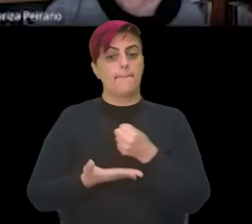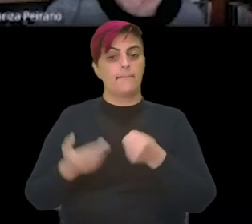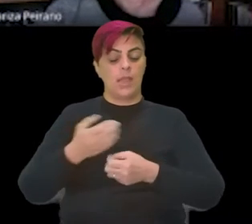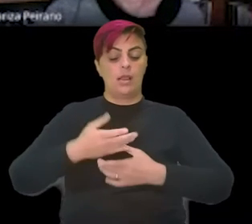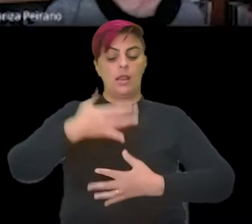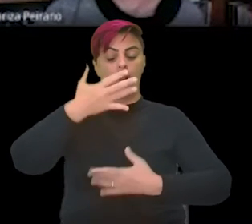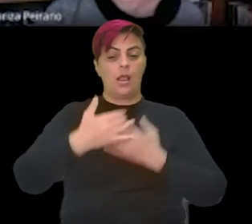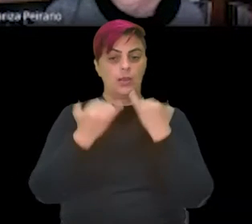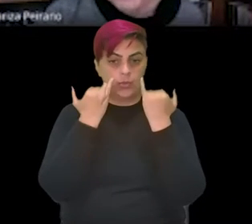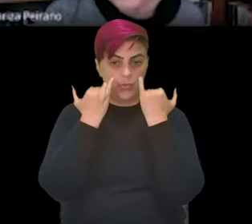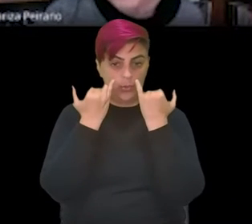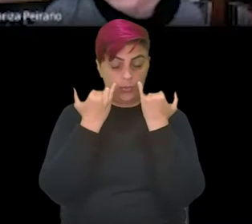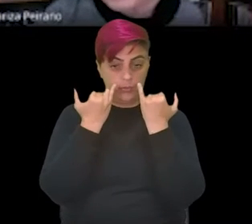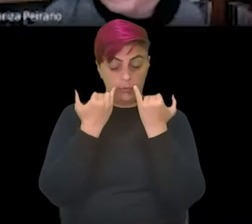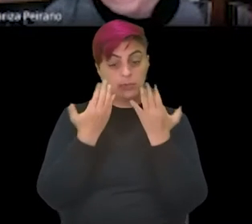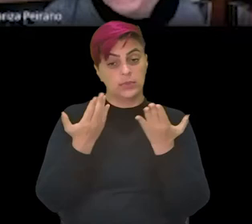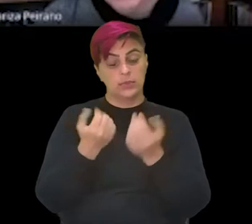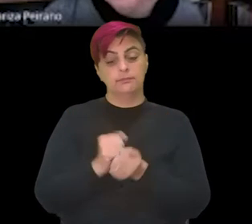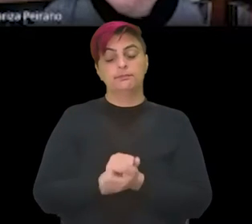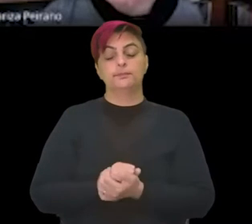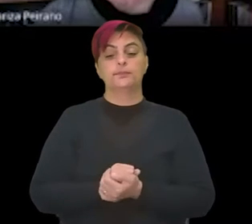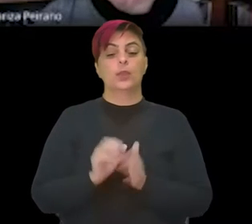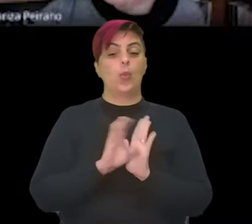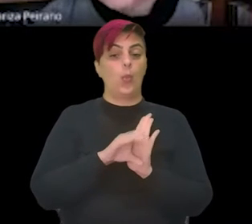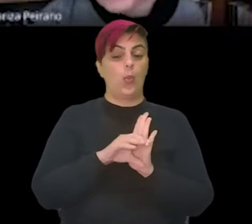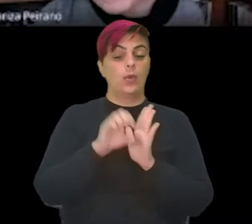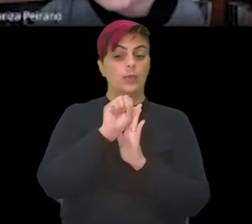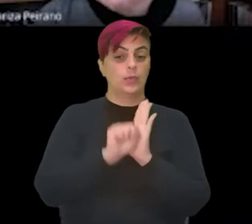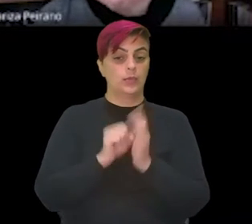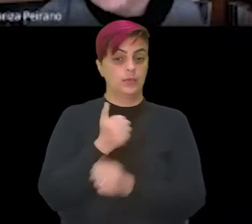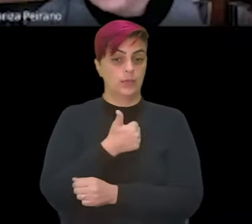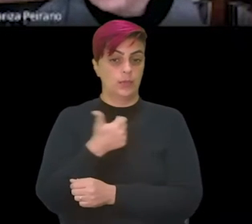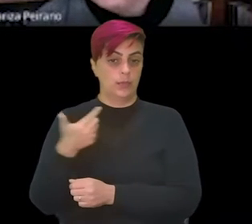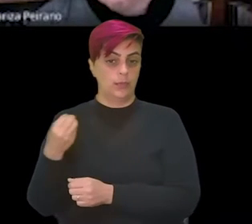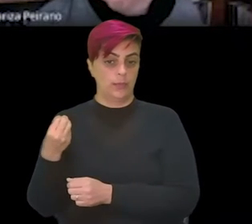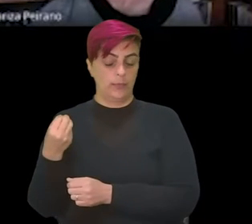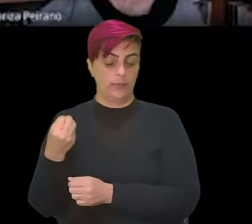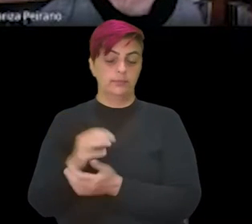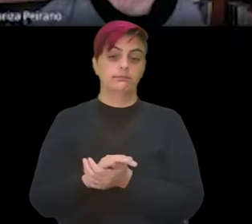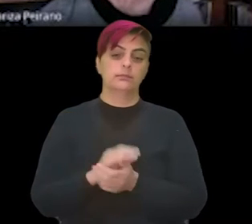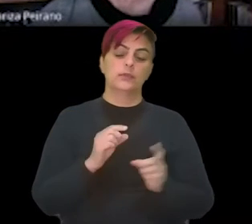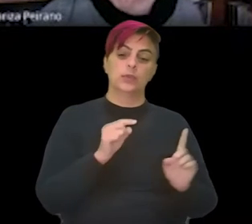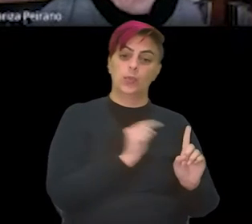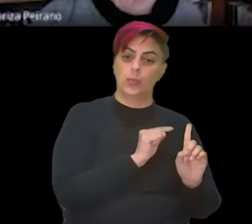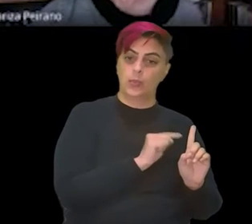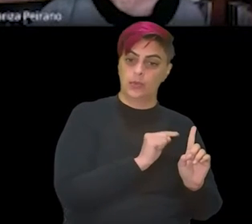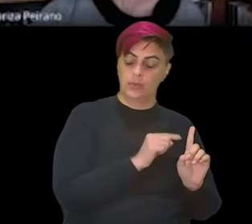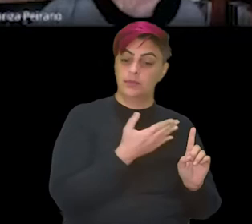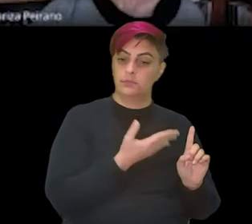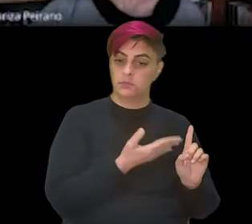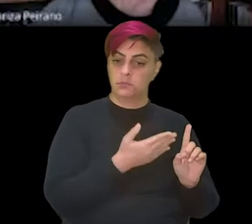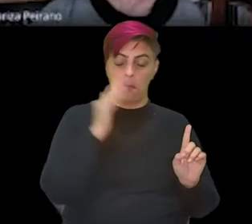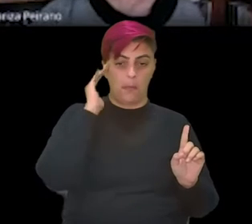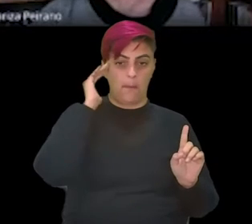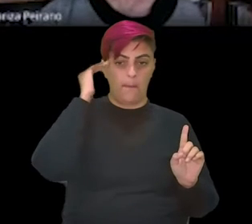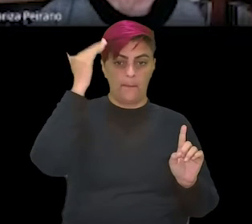concepção do começo do século XX. Malinowski, nesse contexto, foi creditado como pai